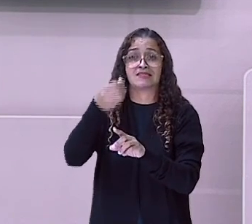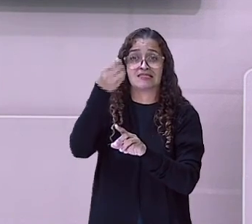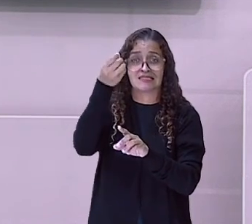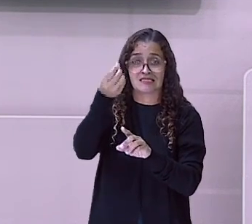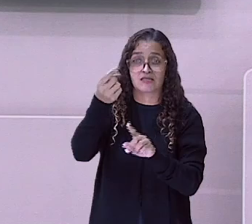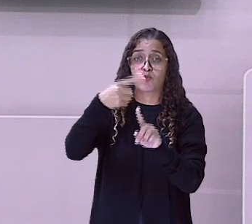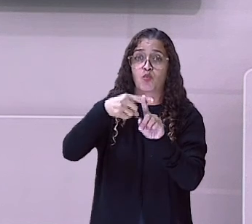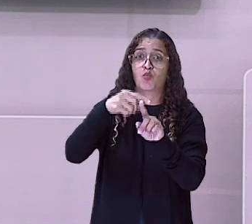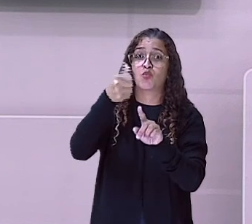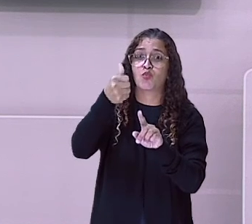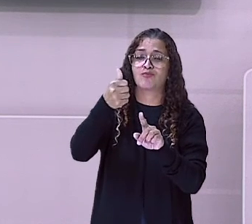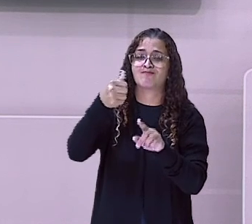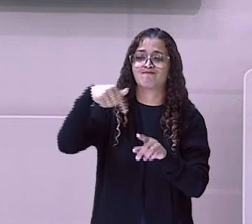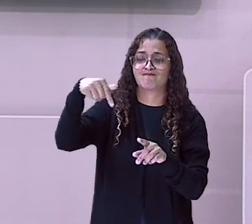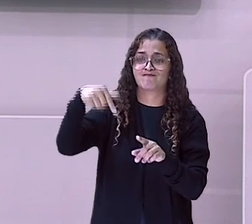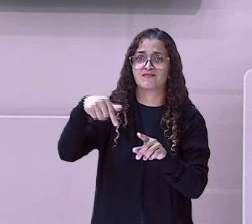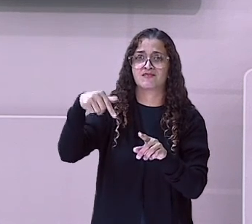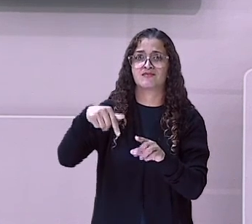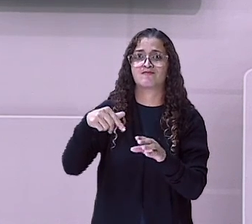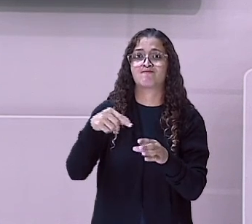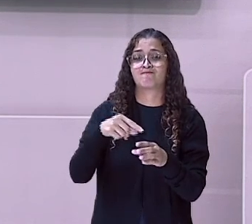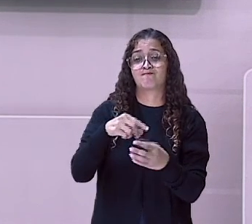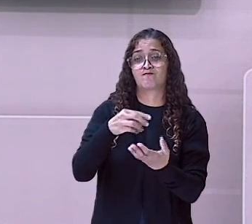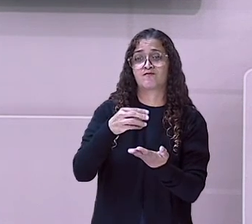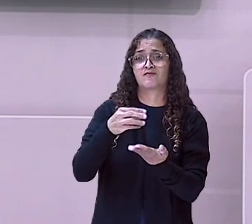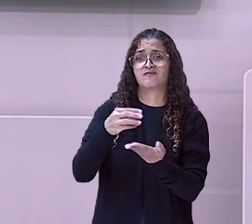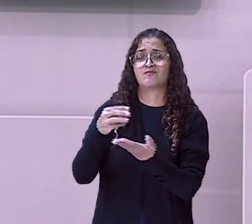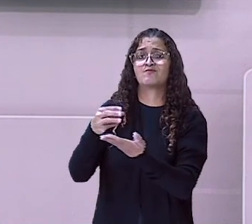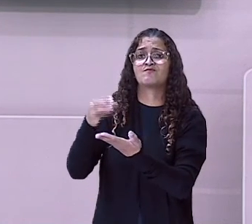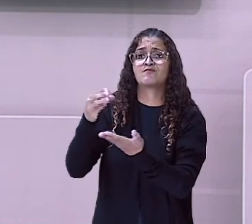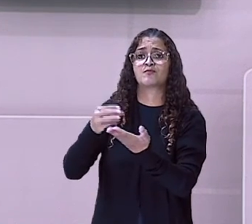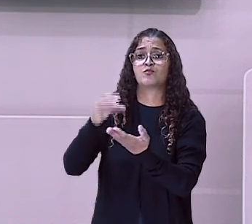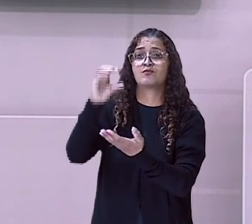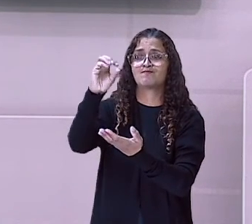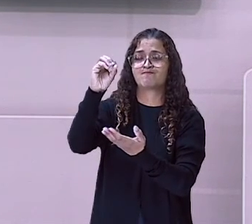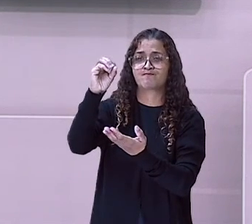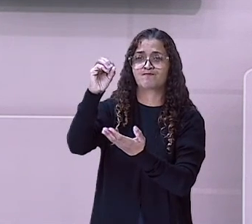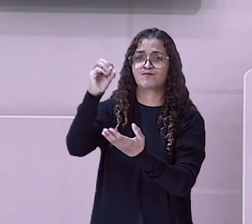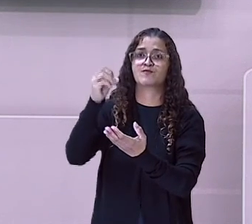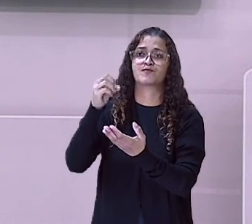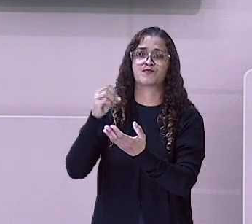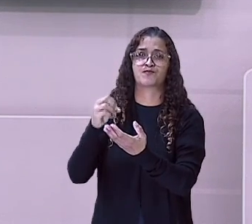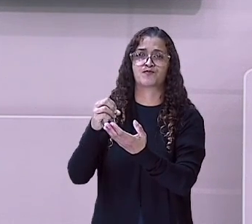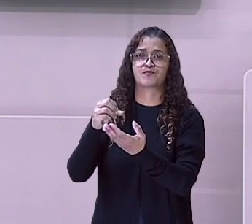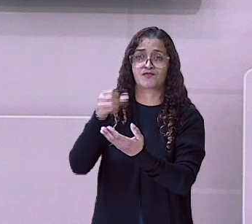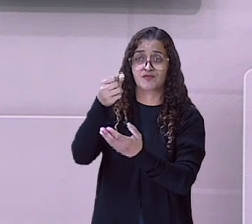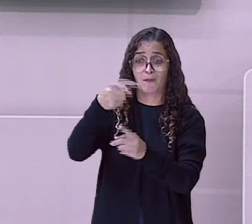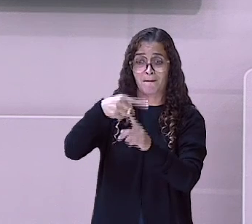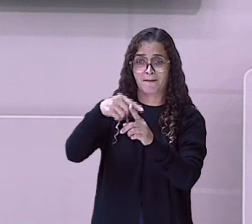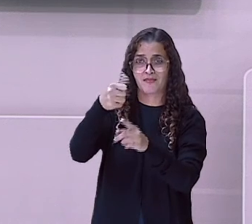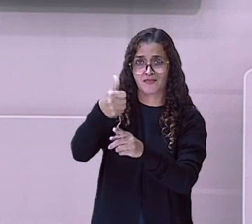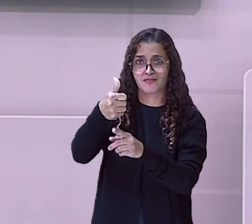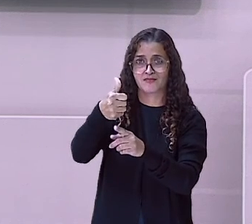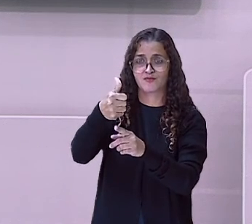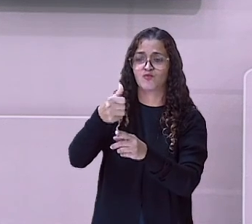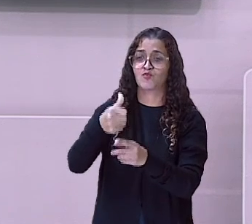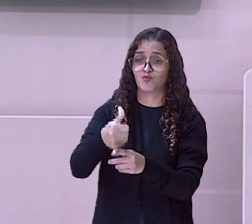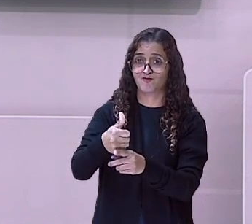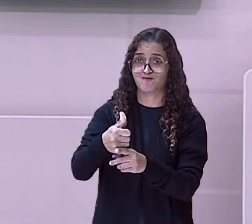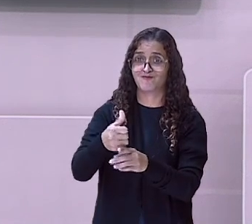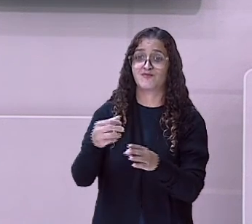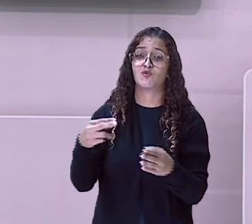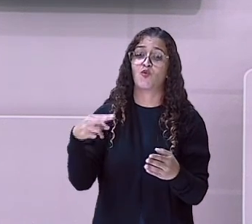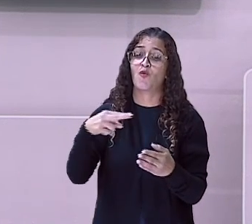7. E o 1, eu não tenho nada aqui, olha, eu posso representar com 0. Eu desço o